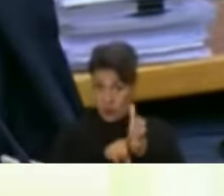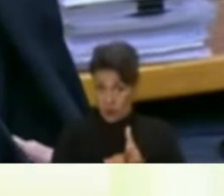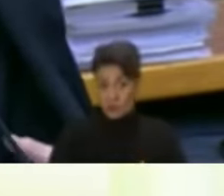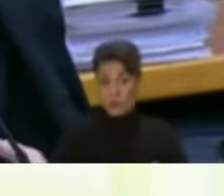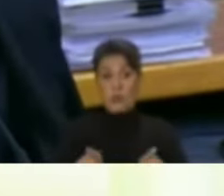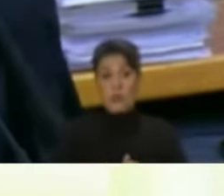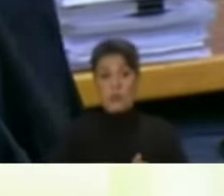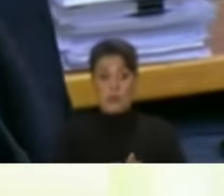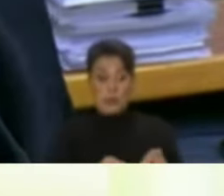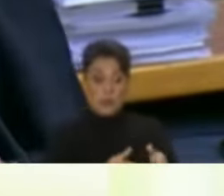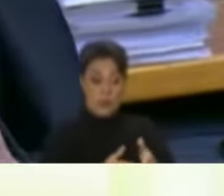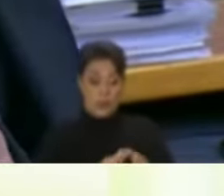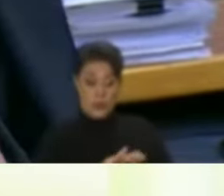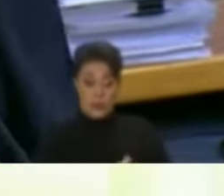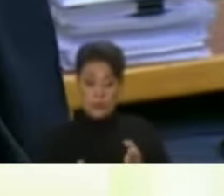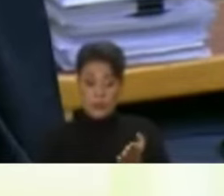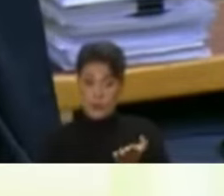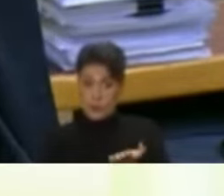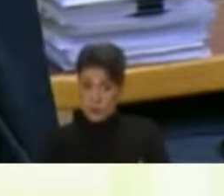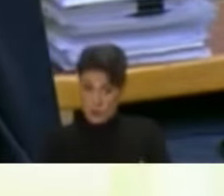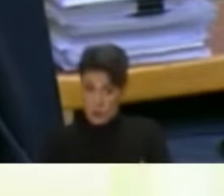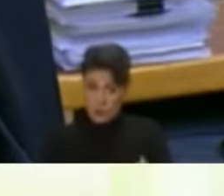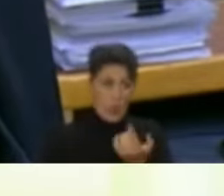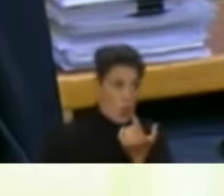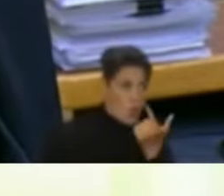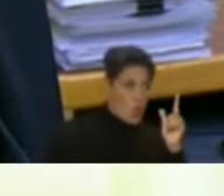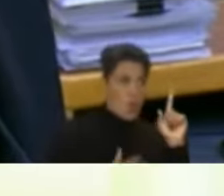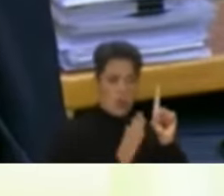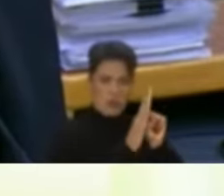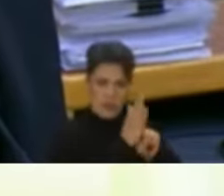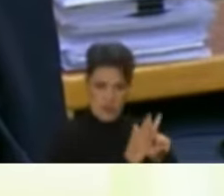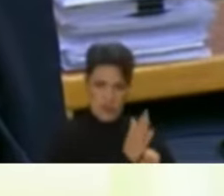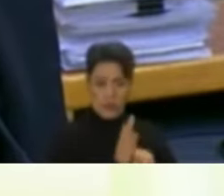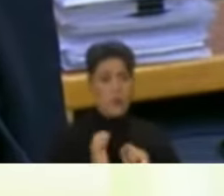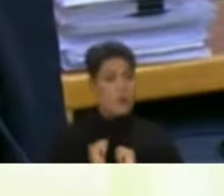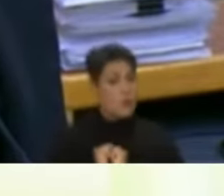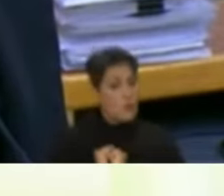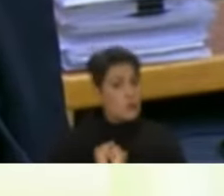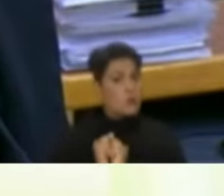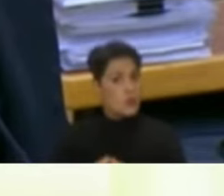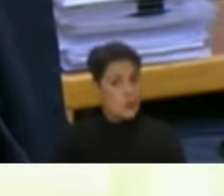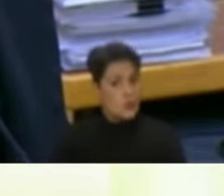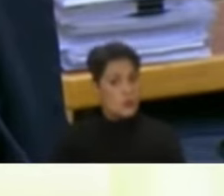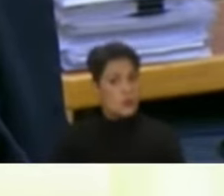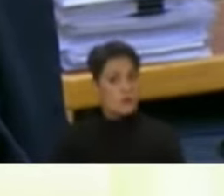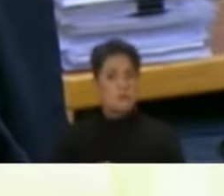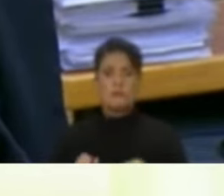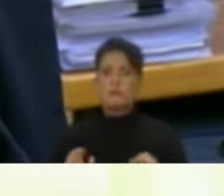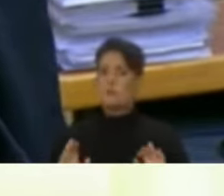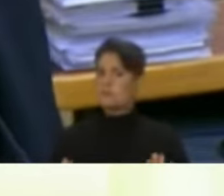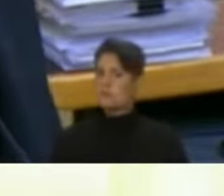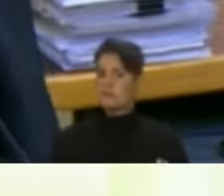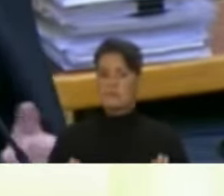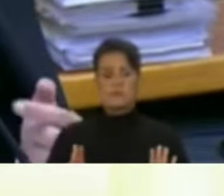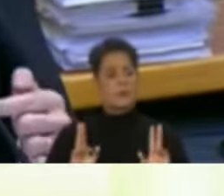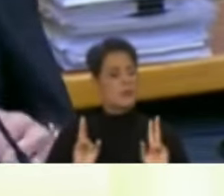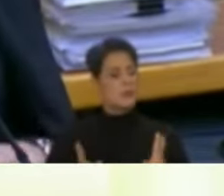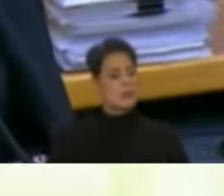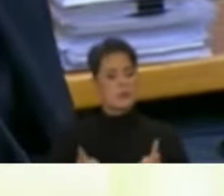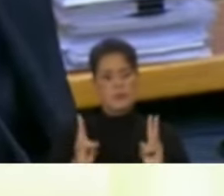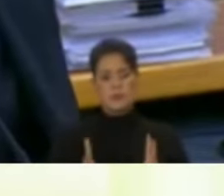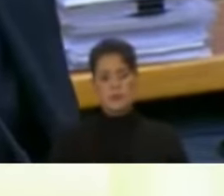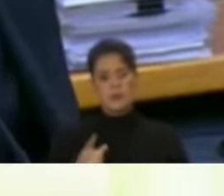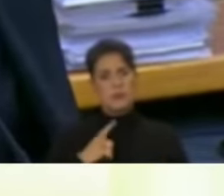e desvios de joias recebidas como presentes por Bolsonaro. Procurador-Geral da República solicitou mais algumas